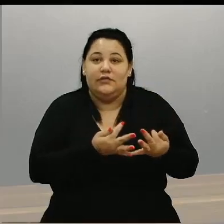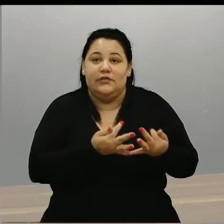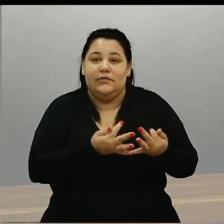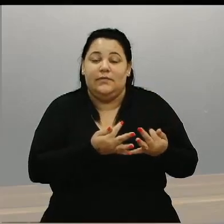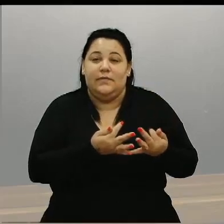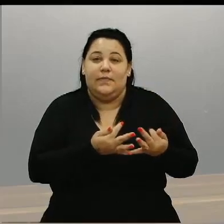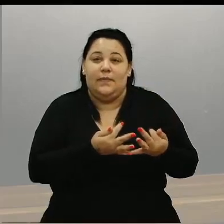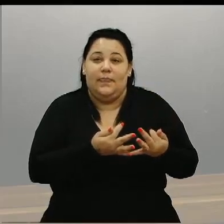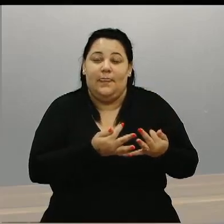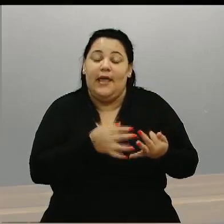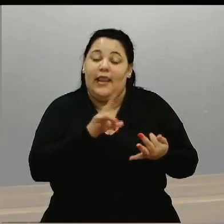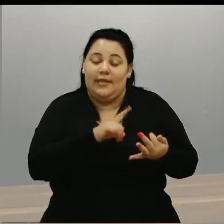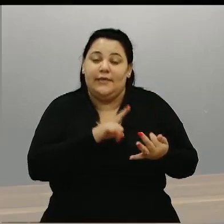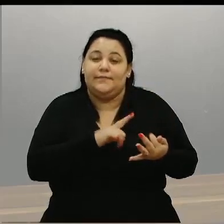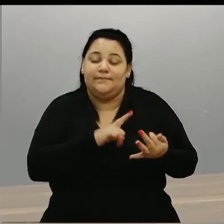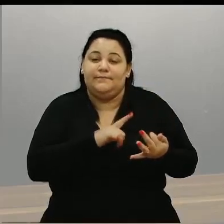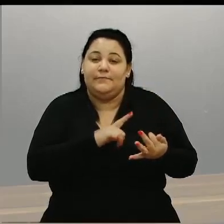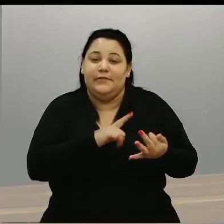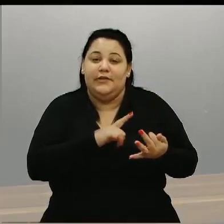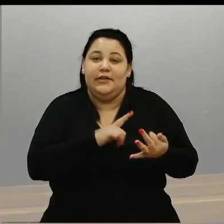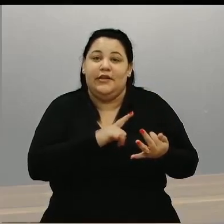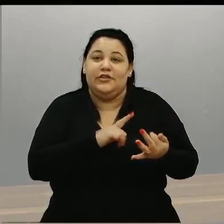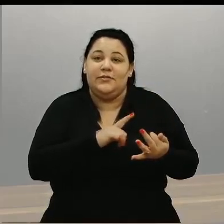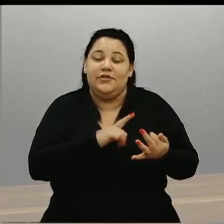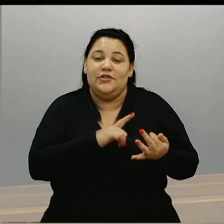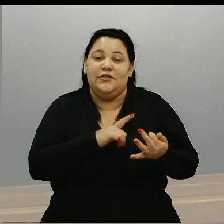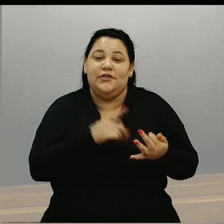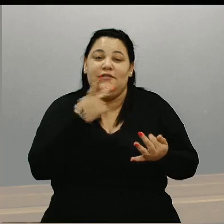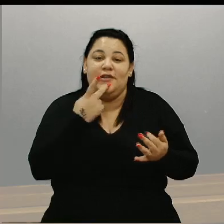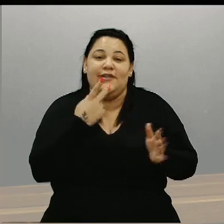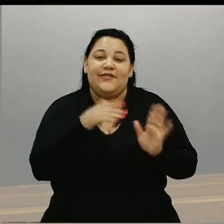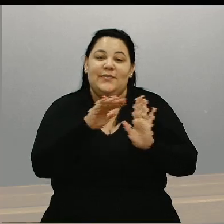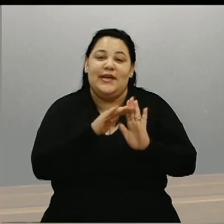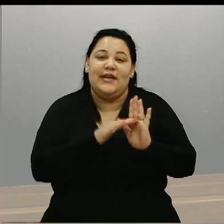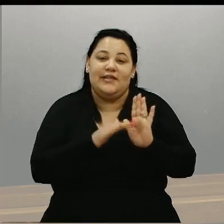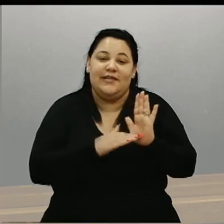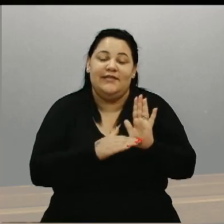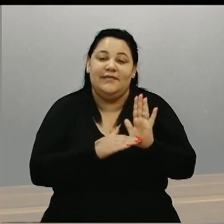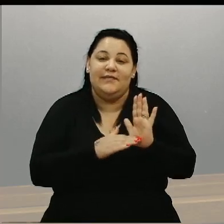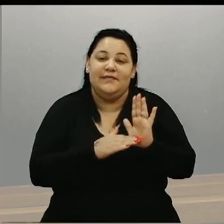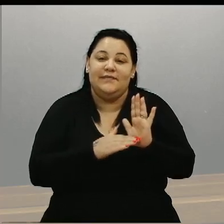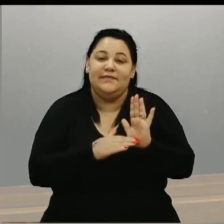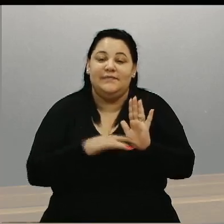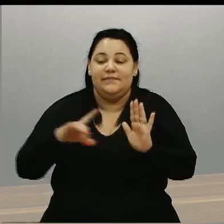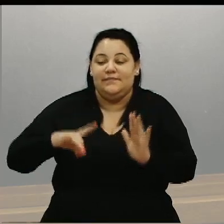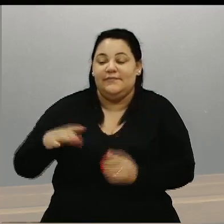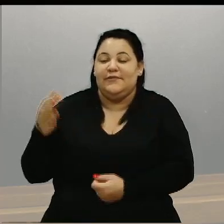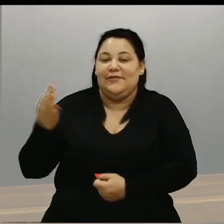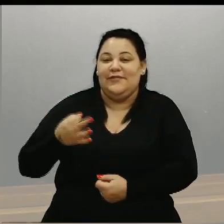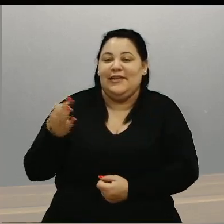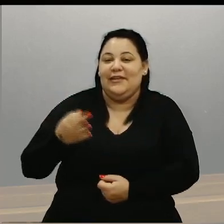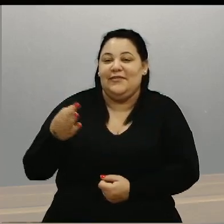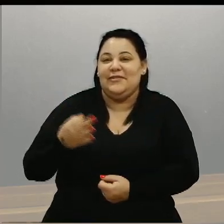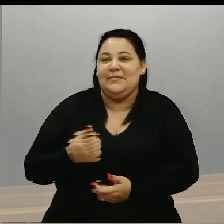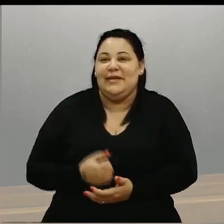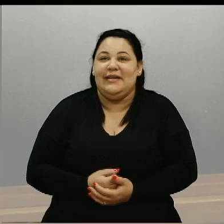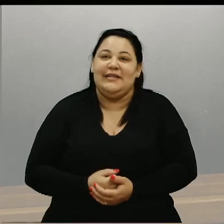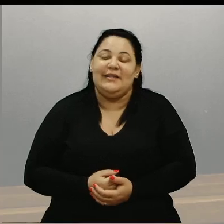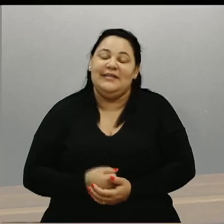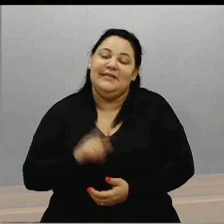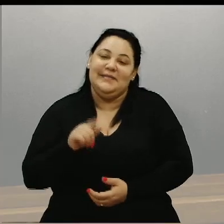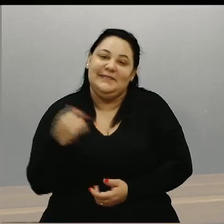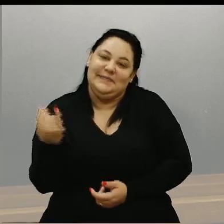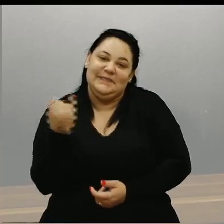ele tem a partir desta deste programa então com certeza vai ser uma Tribuna importante e nós